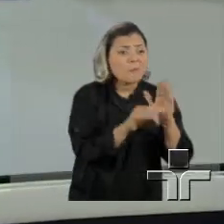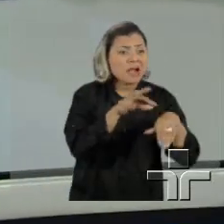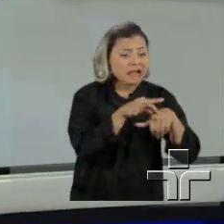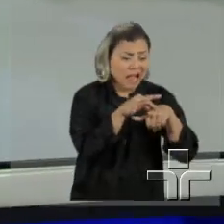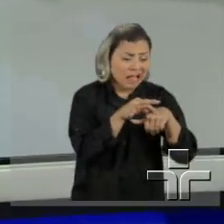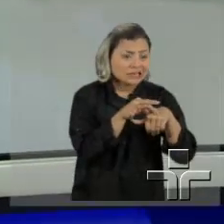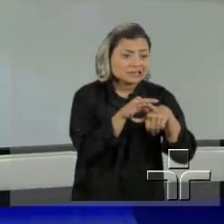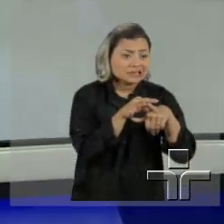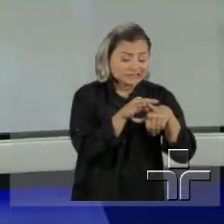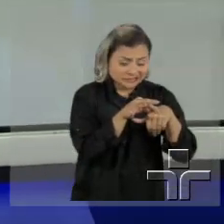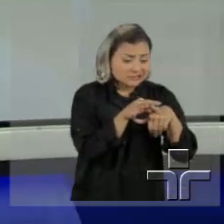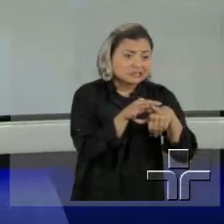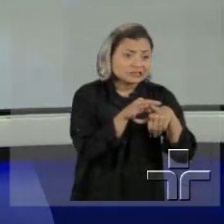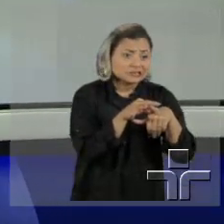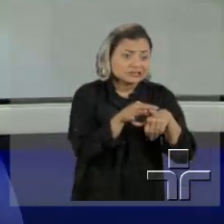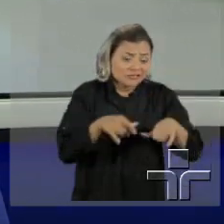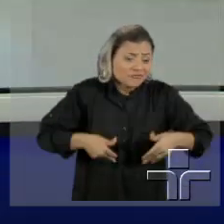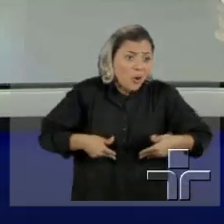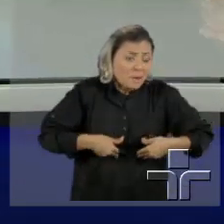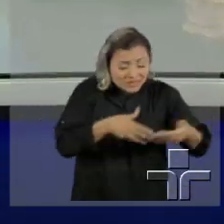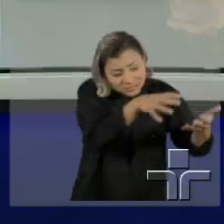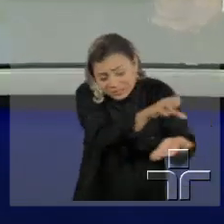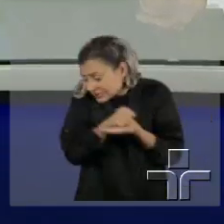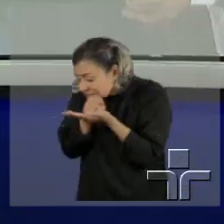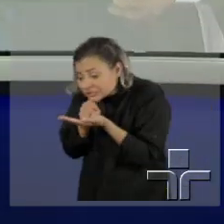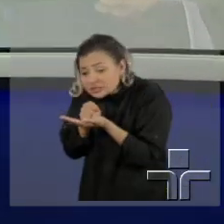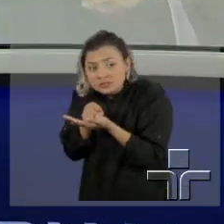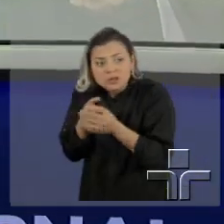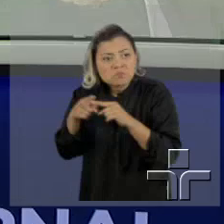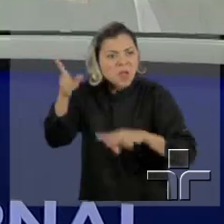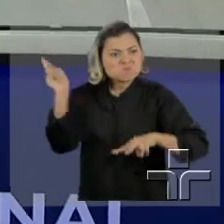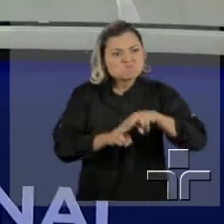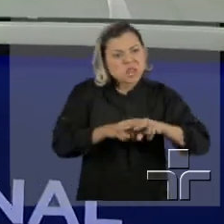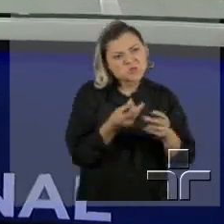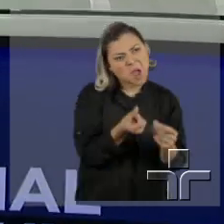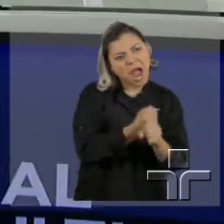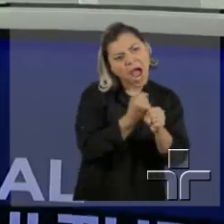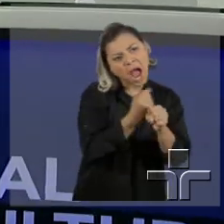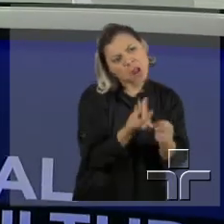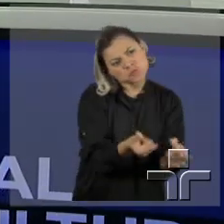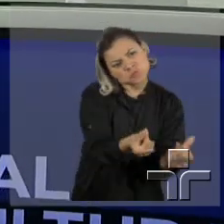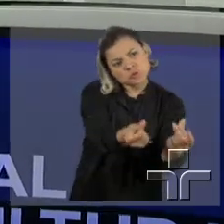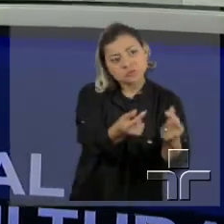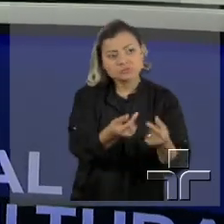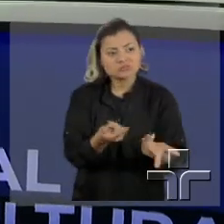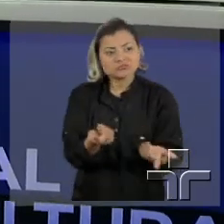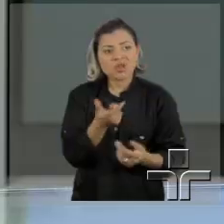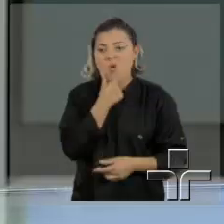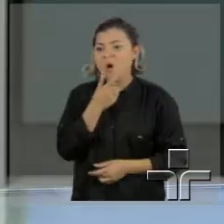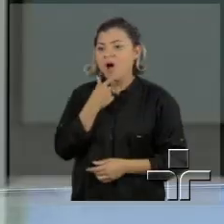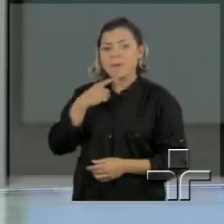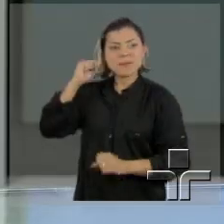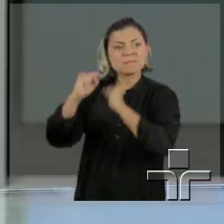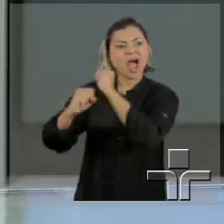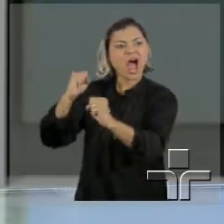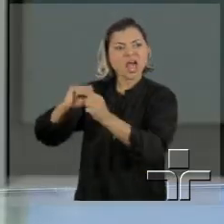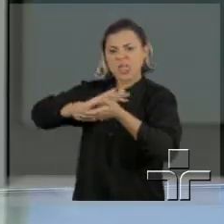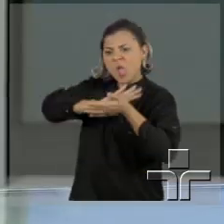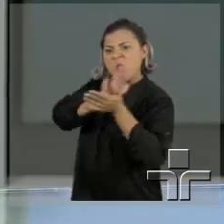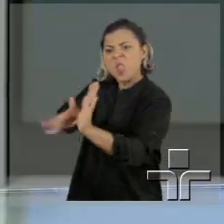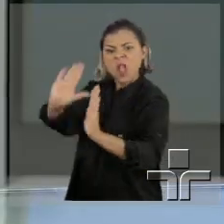fica anos para julgar um político que atropela, mata, estupra, degola, deixa a pessoa, rouba,